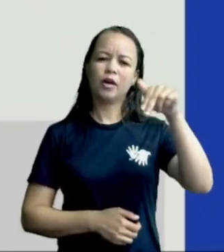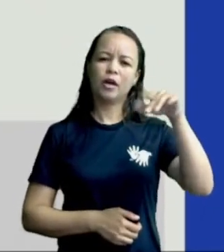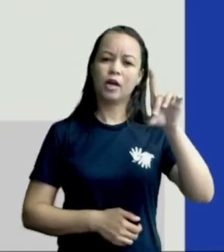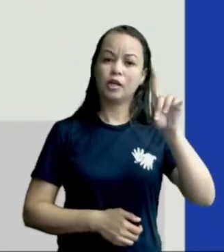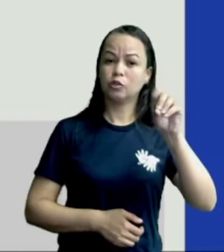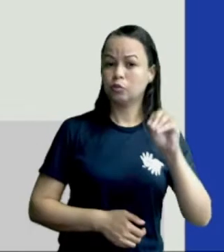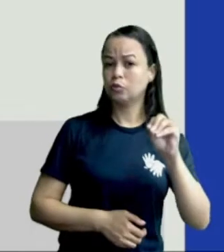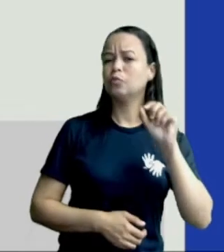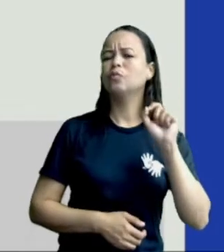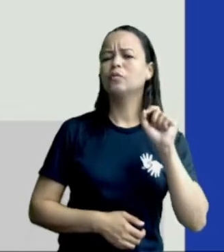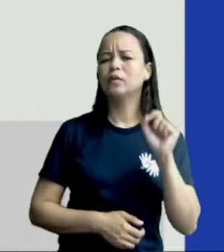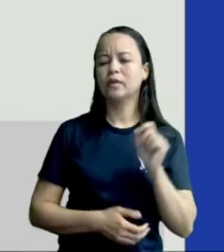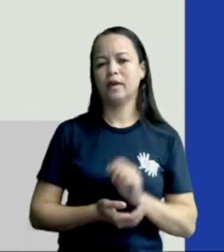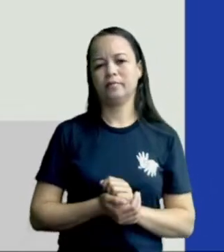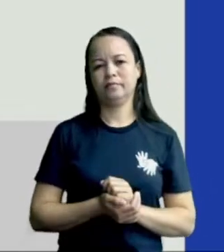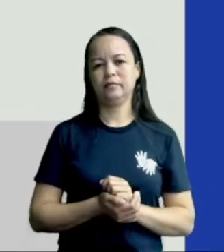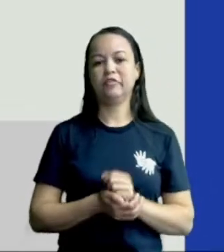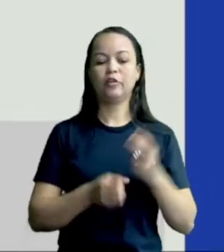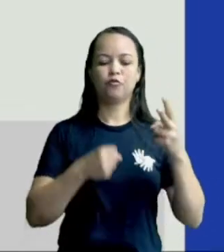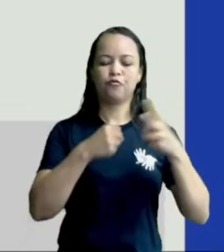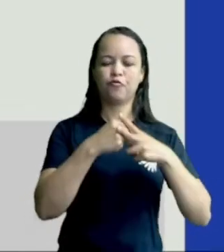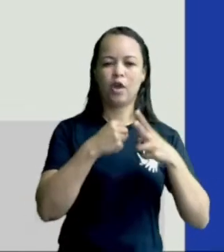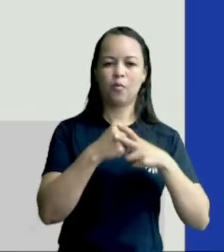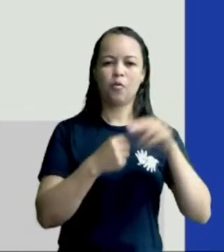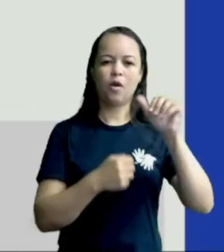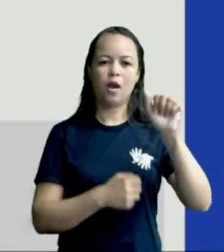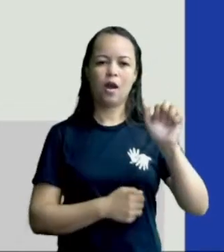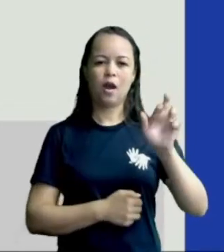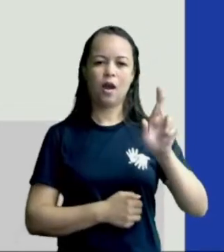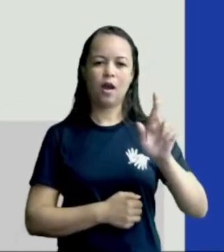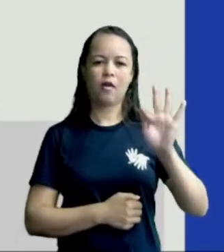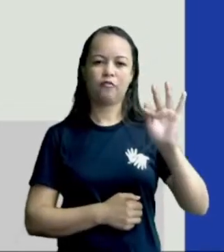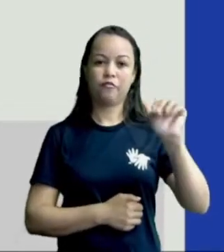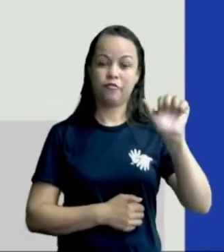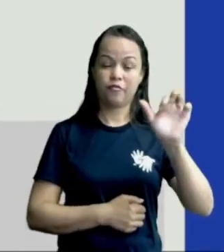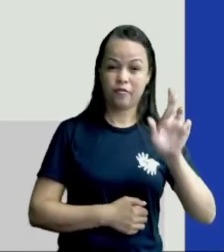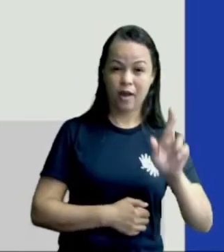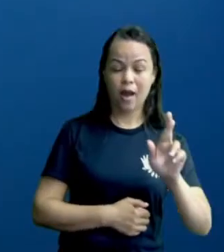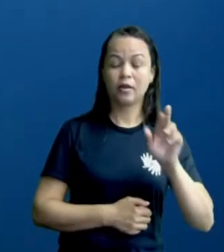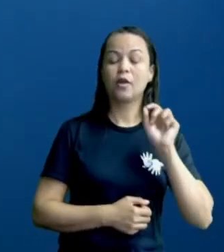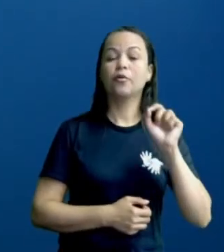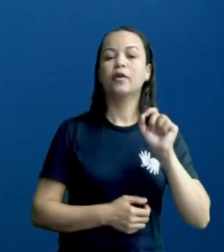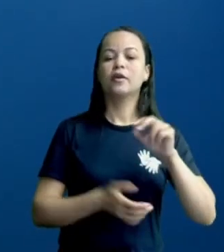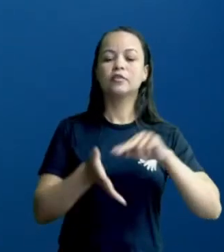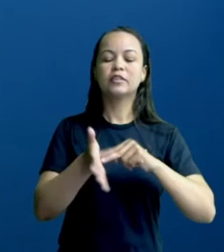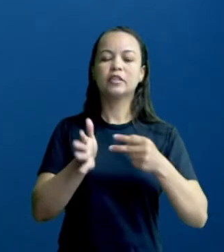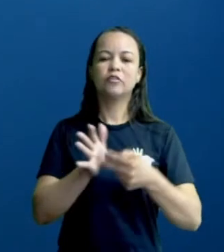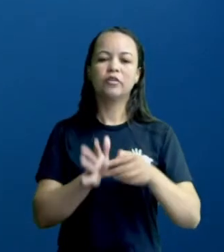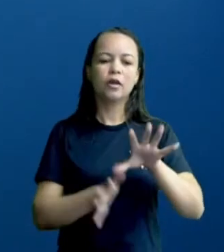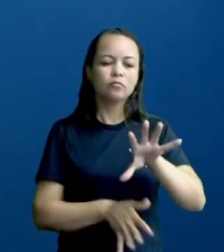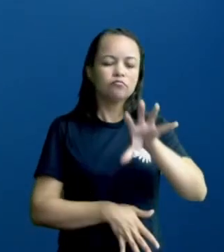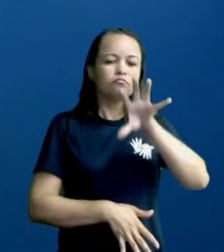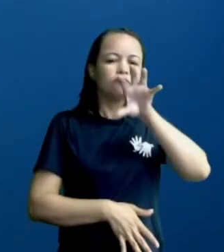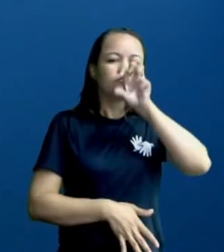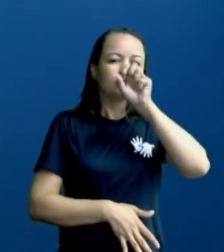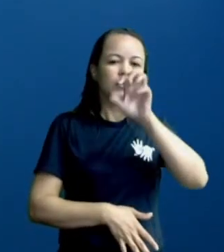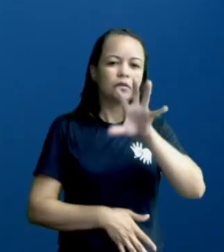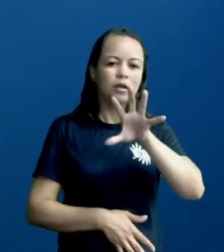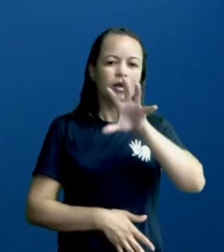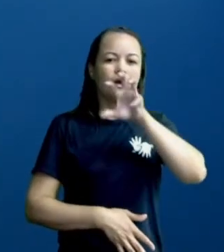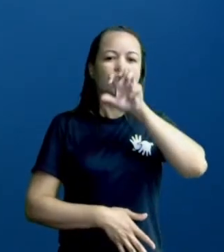verbo arfar e quer dizer respirar, puxar ar. É como se eu estivesse dando